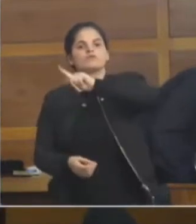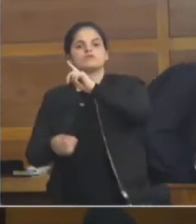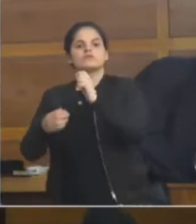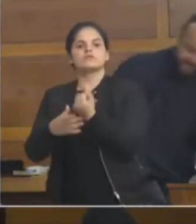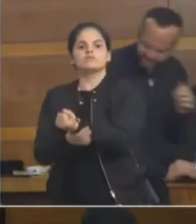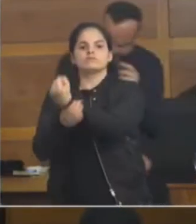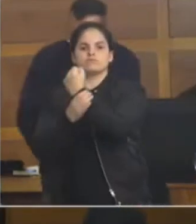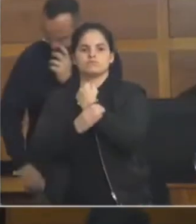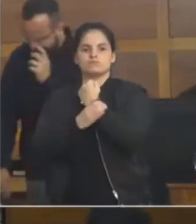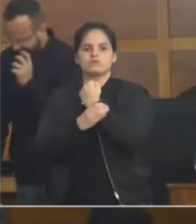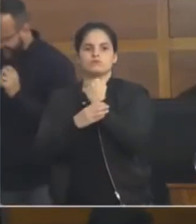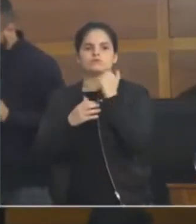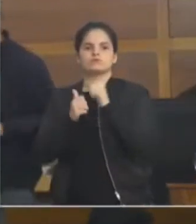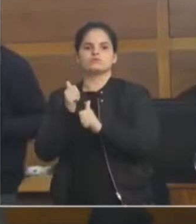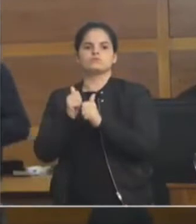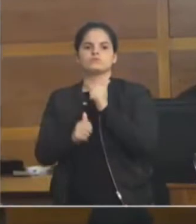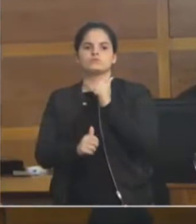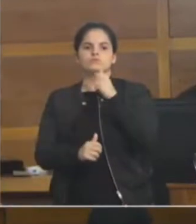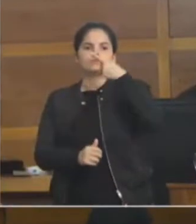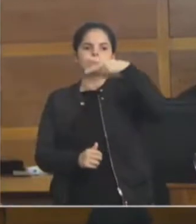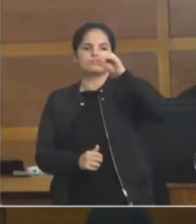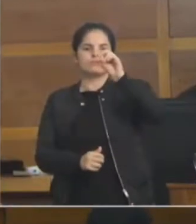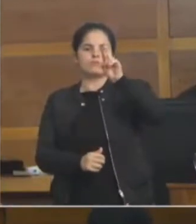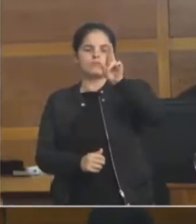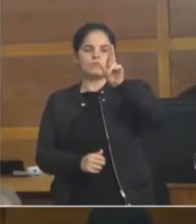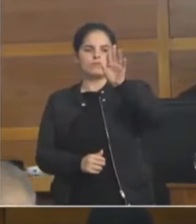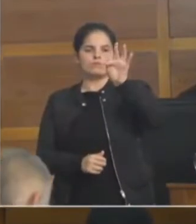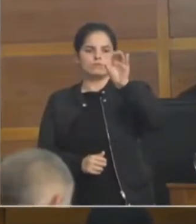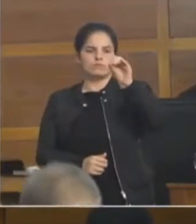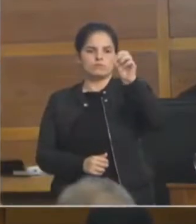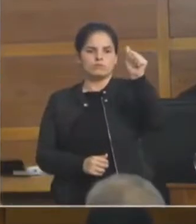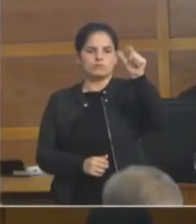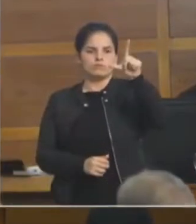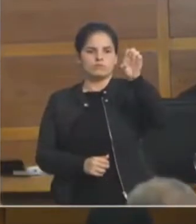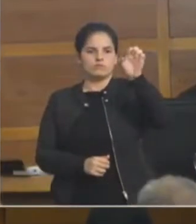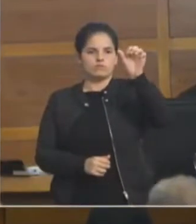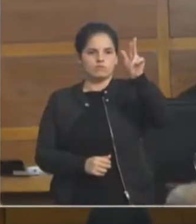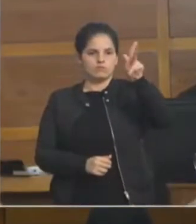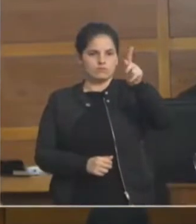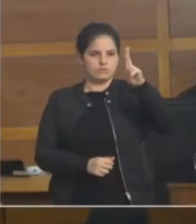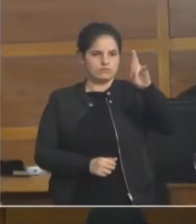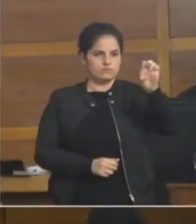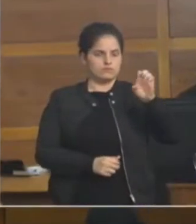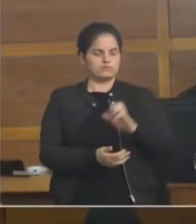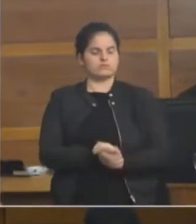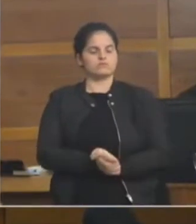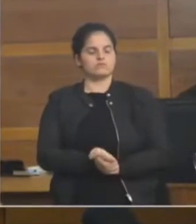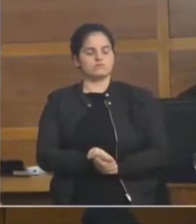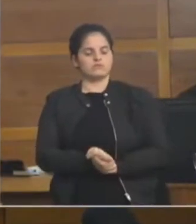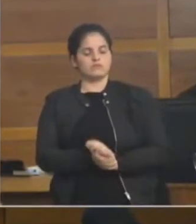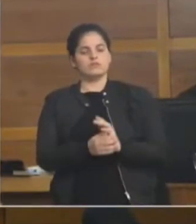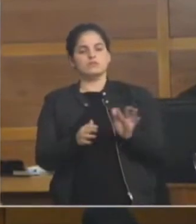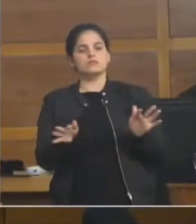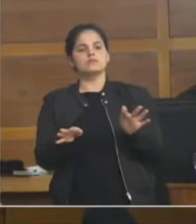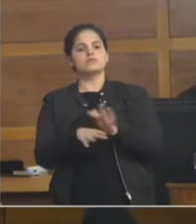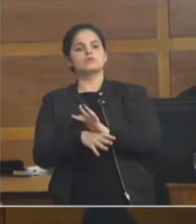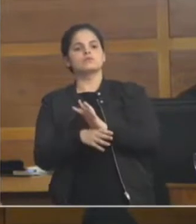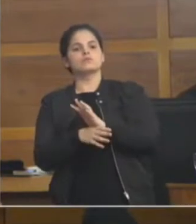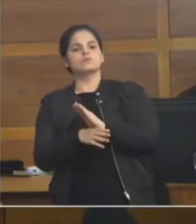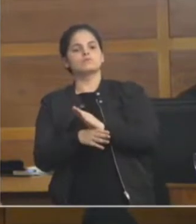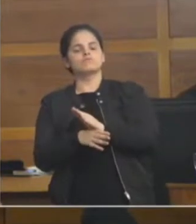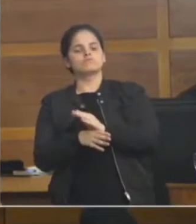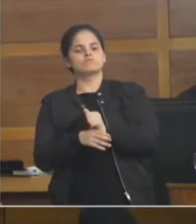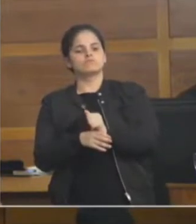Internacional do Porto Alegre e em 2000 defendeu seu Clube profissional Rio Branco de